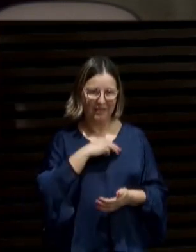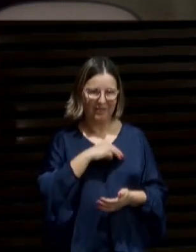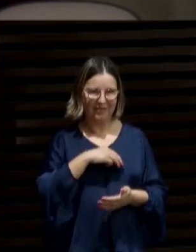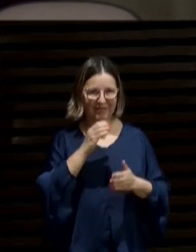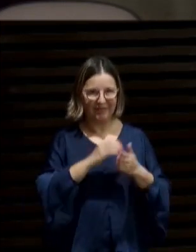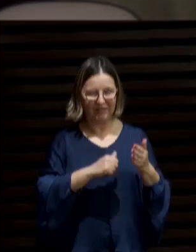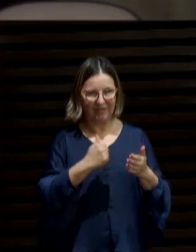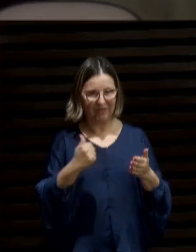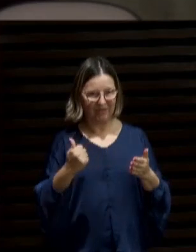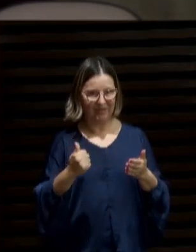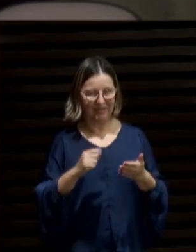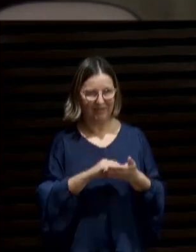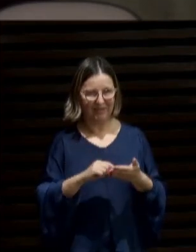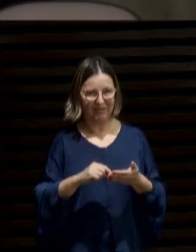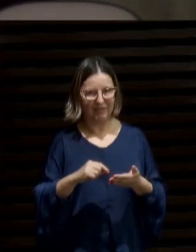27.